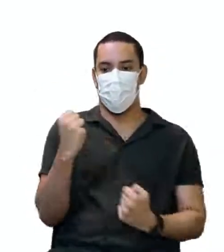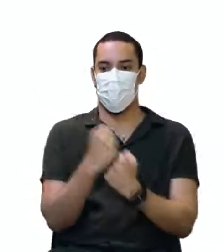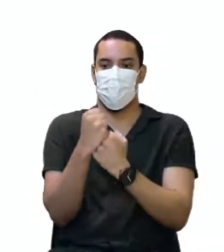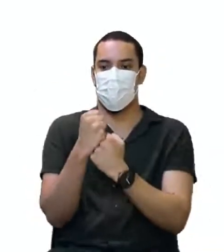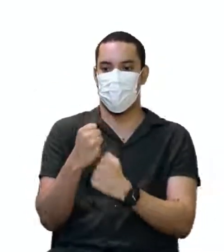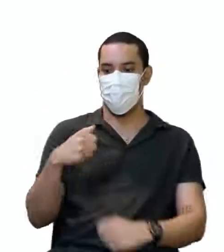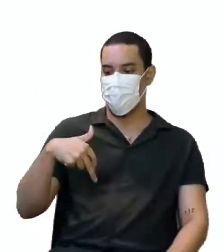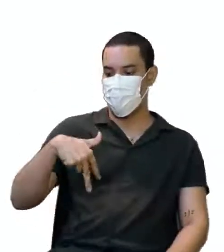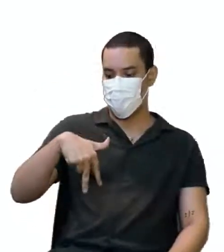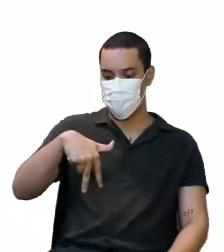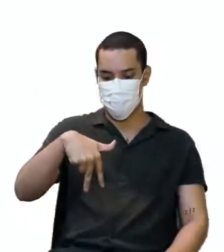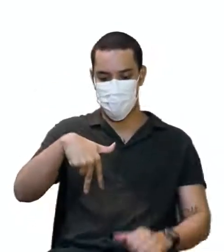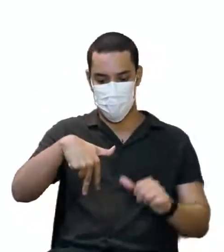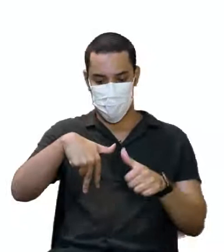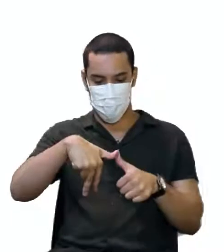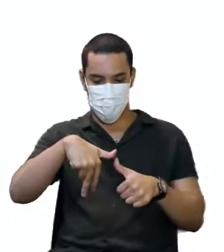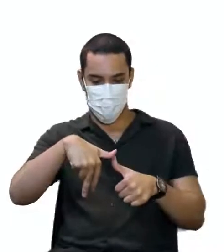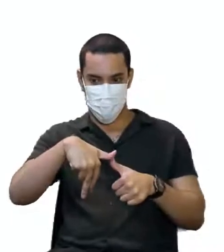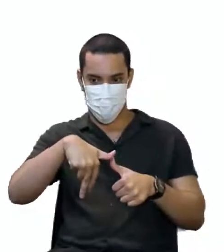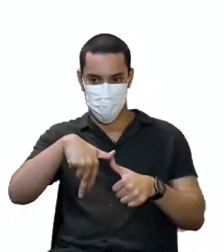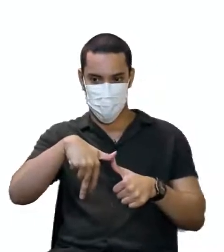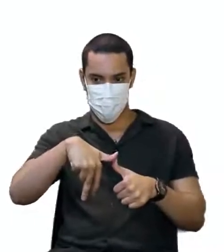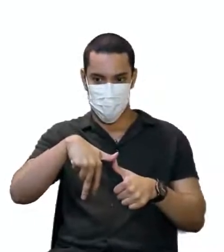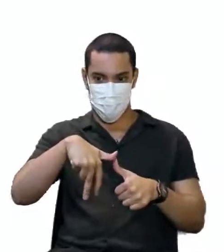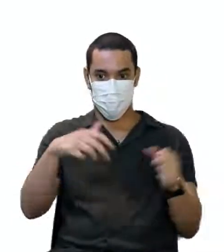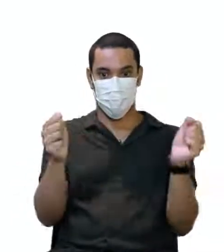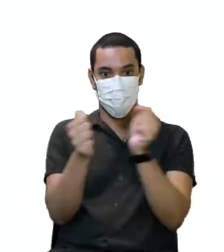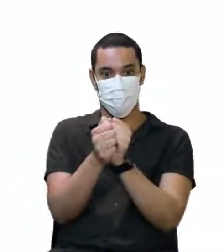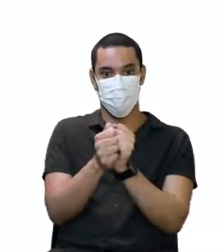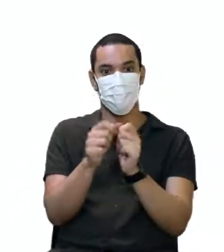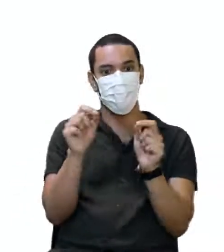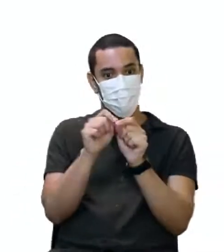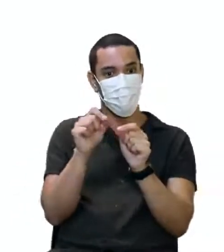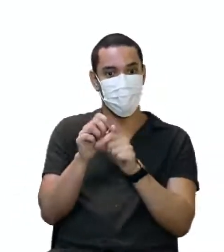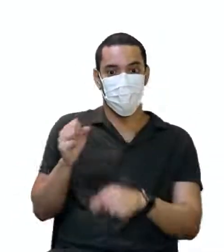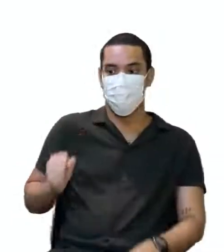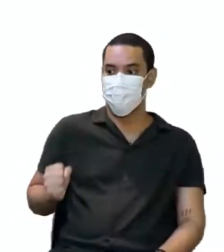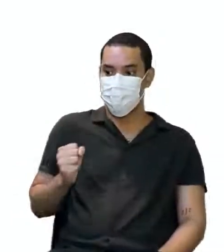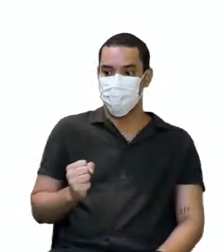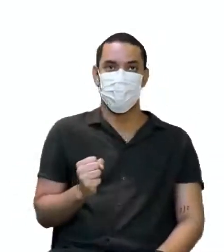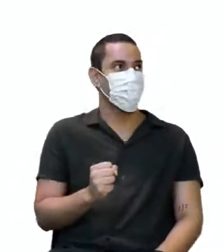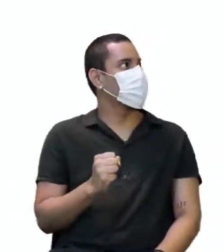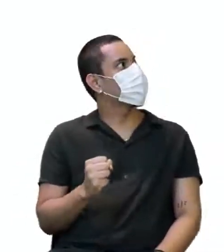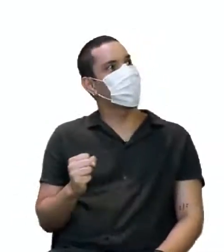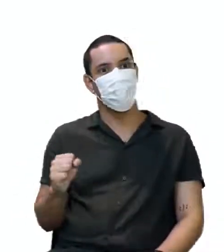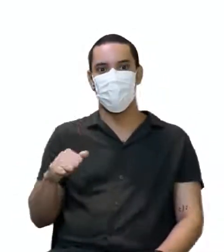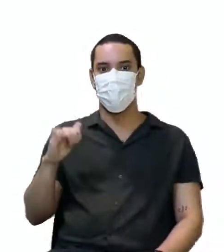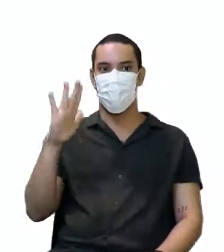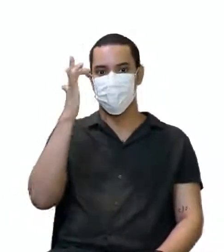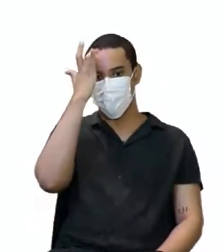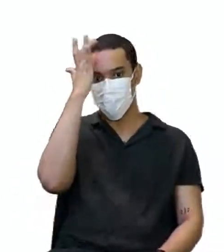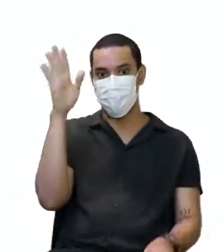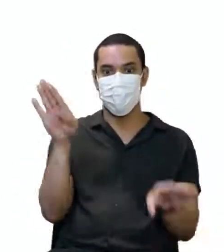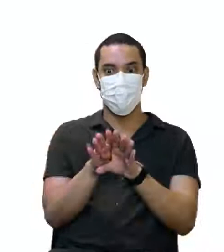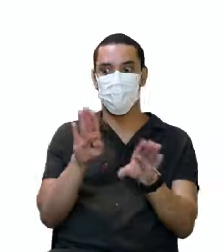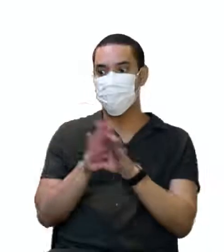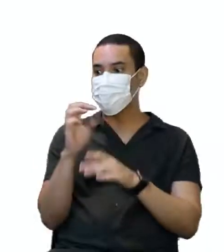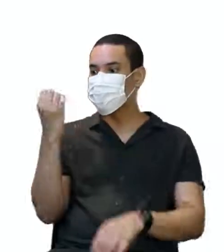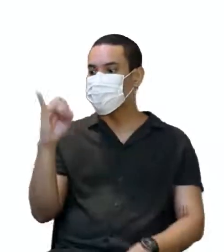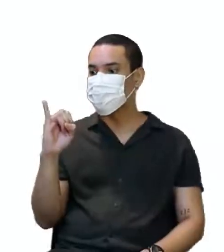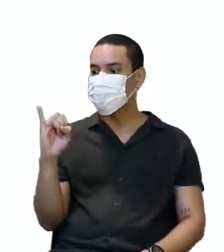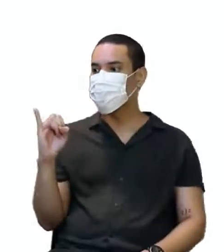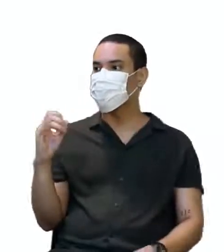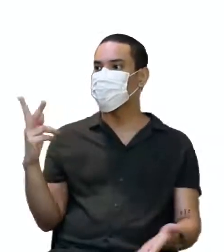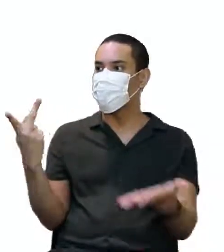Então, no começo, ele meio que se apoiavam mesmo nesse, faziam tipo um cajadinho, né? E outra que, quando aparecesse alguma fera,